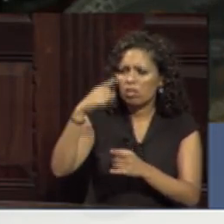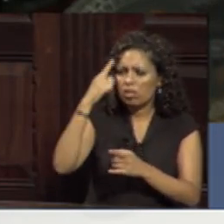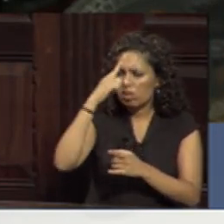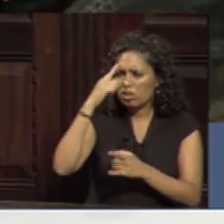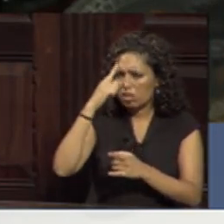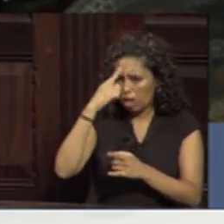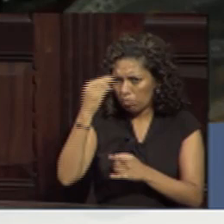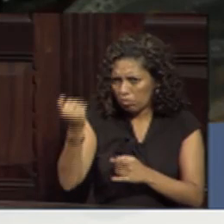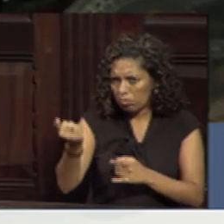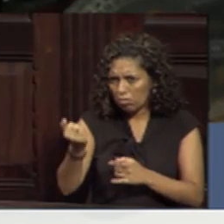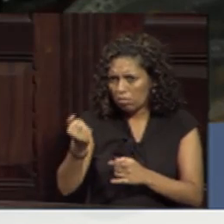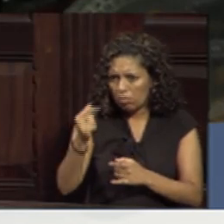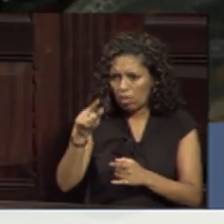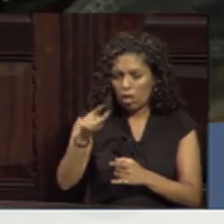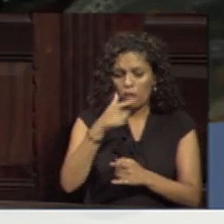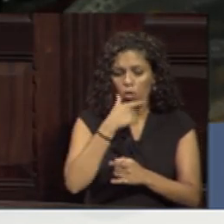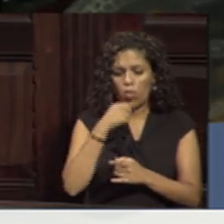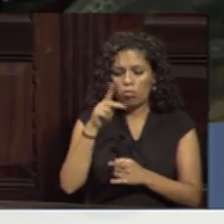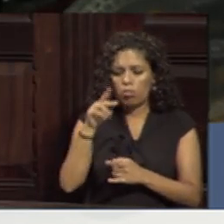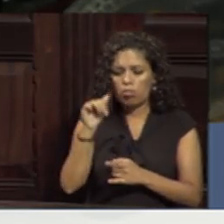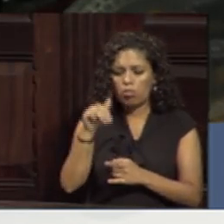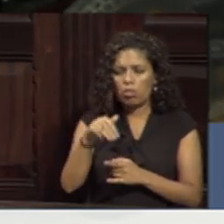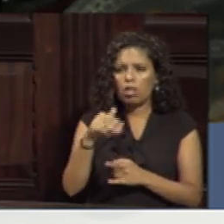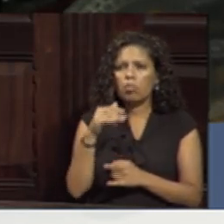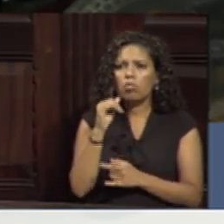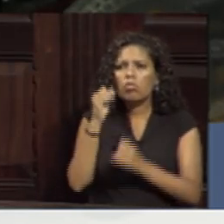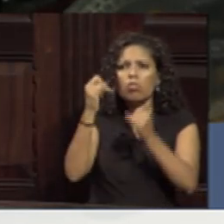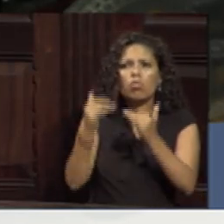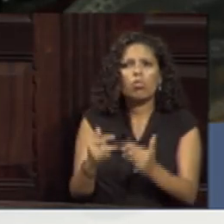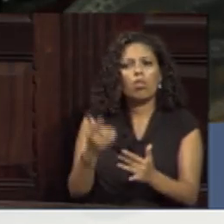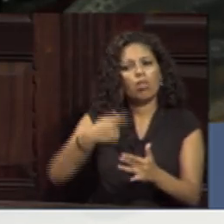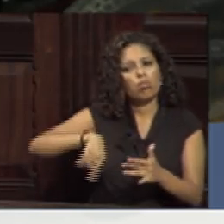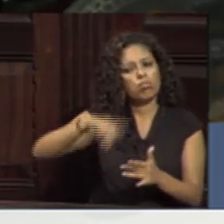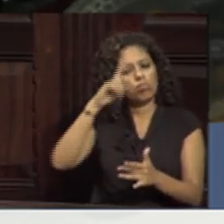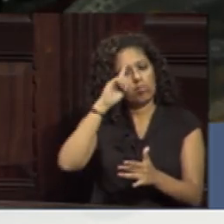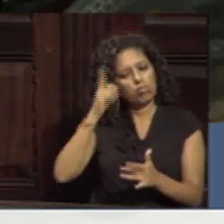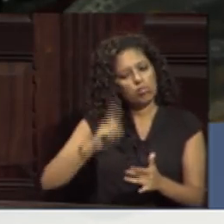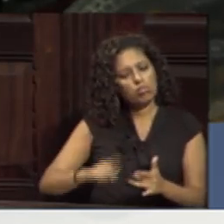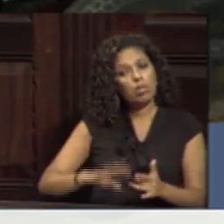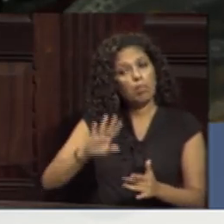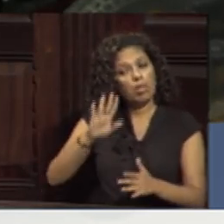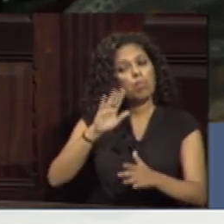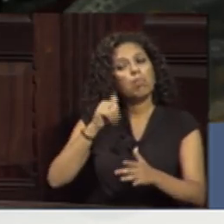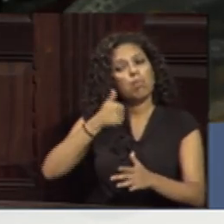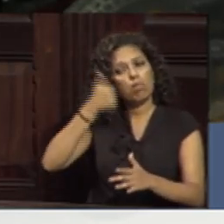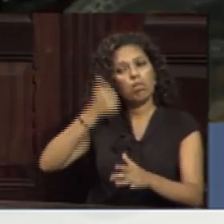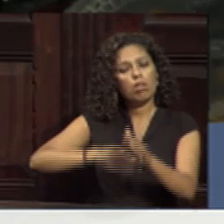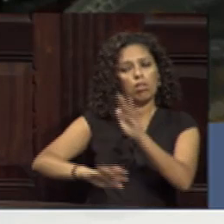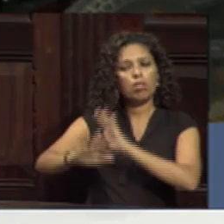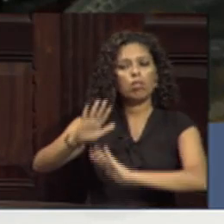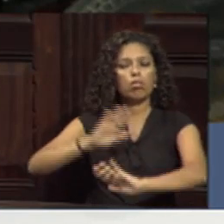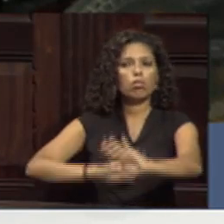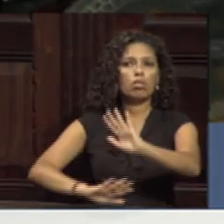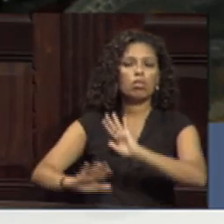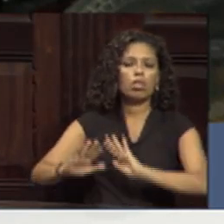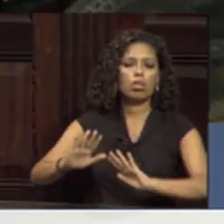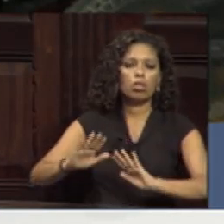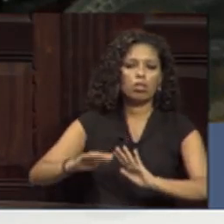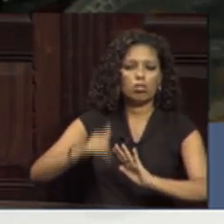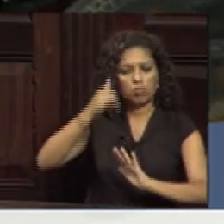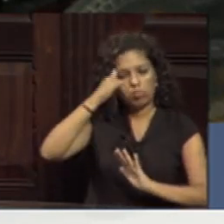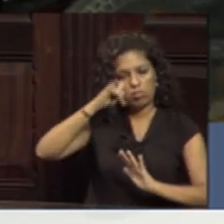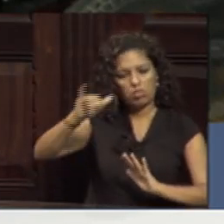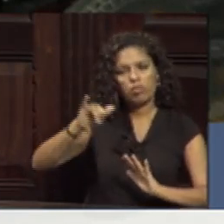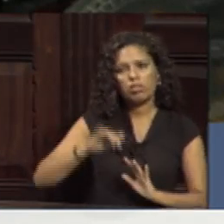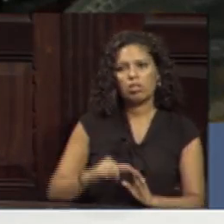vai em algum local na região dos lagos, e já não pode mais vir de noite para cá. Então, a